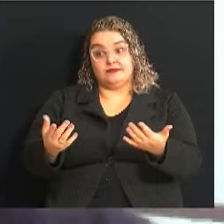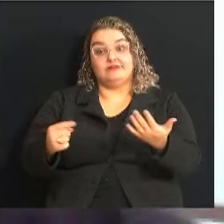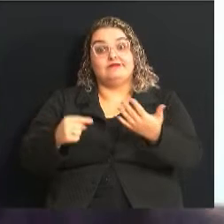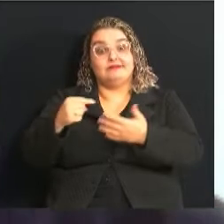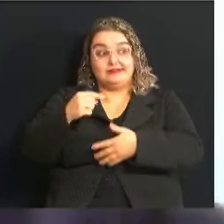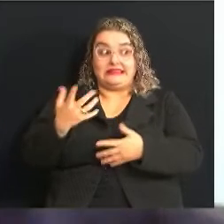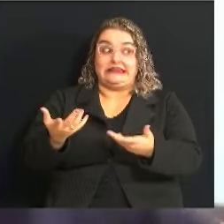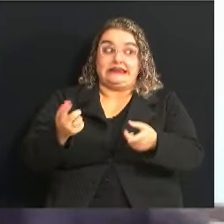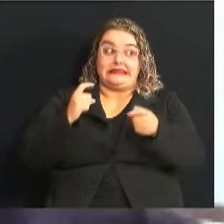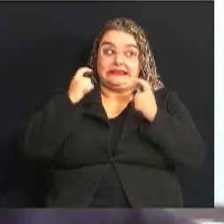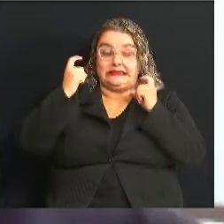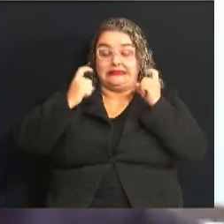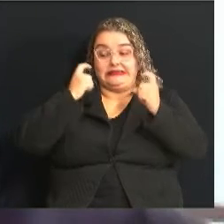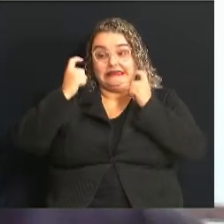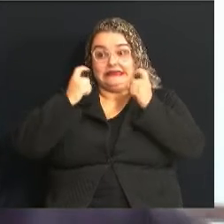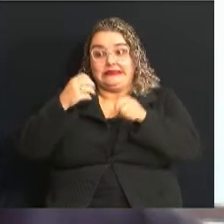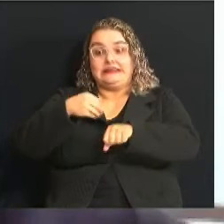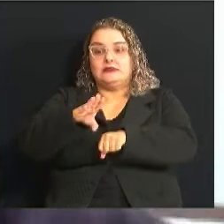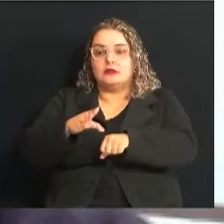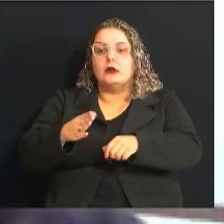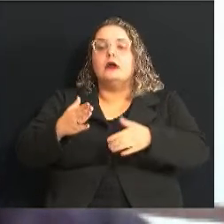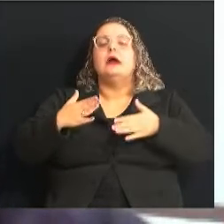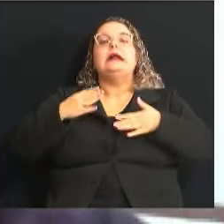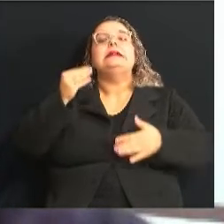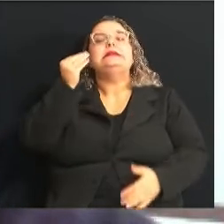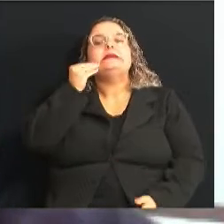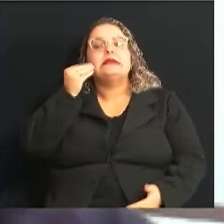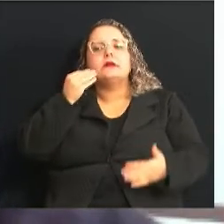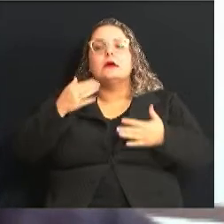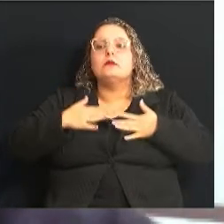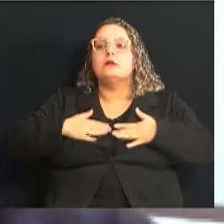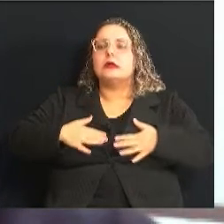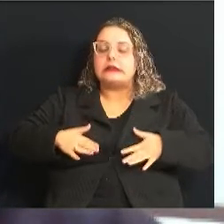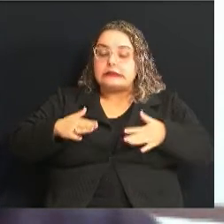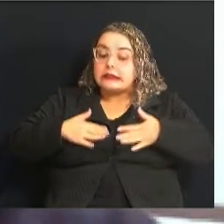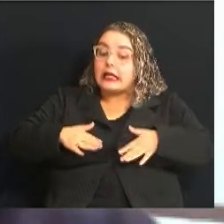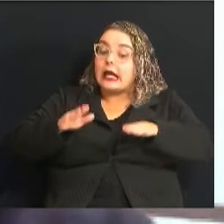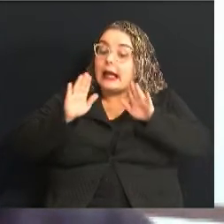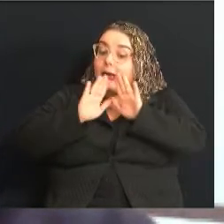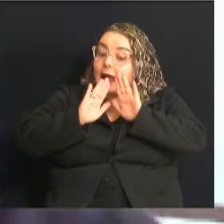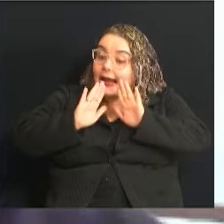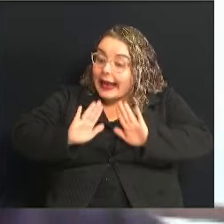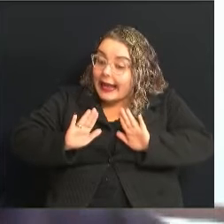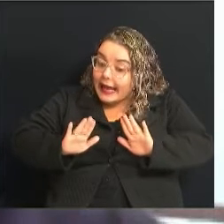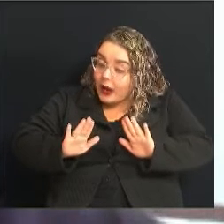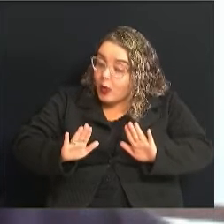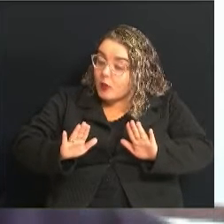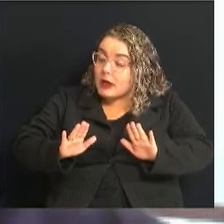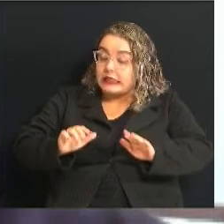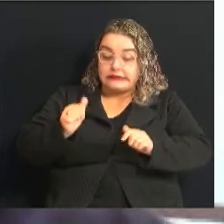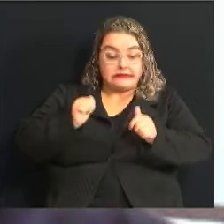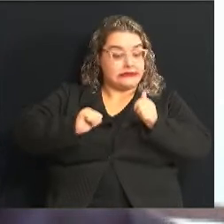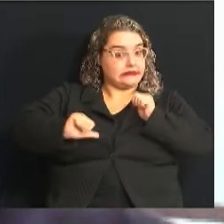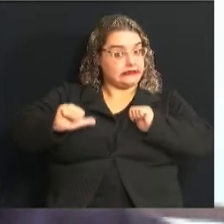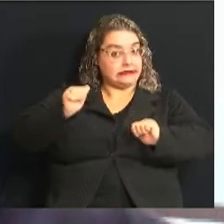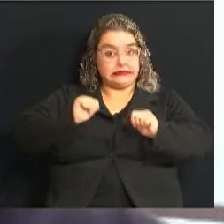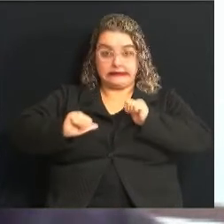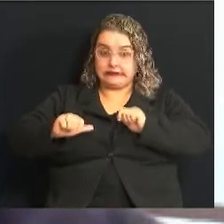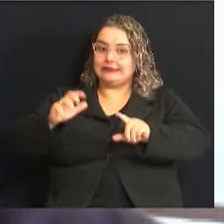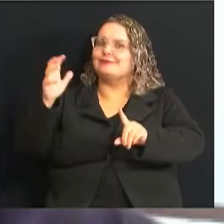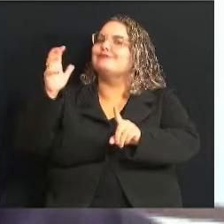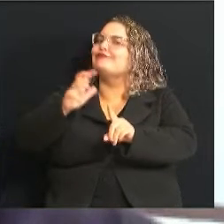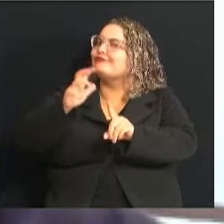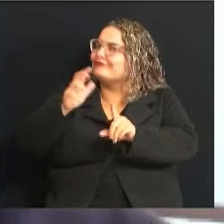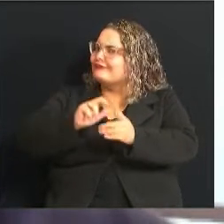preocupadas, né, a principal dica é tentar manter a calma, né? A gente sabe que a ansiedade interfere em muitas